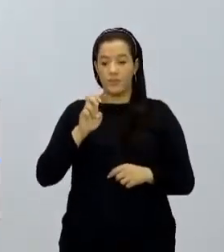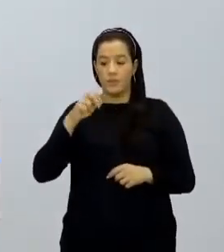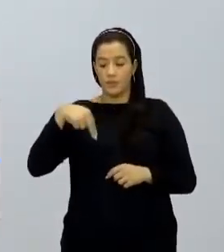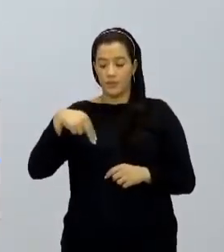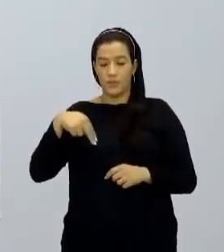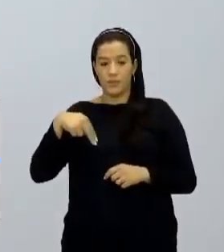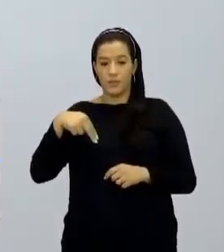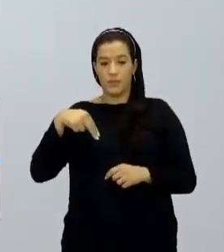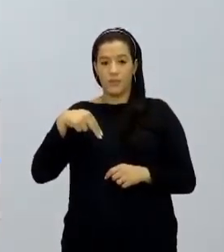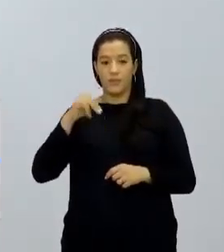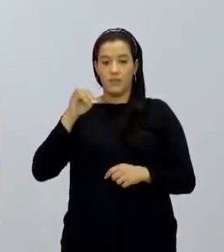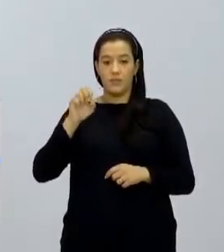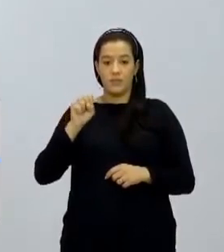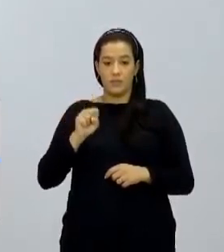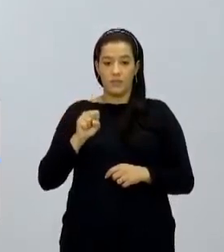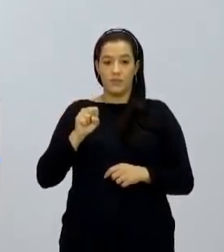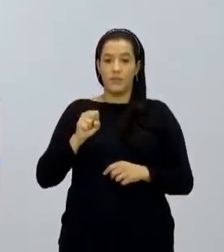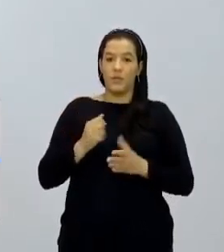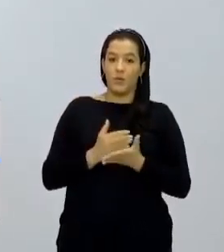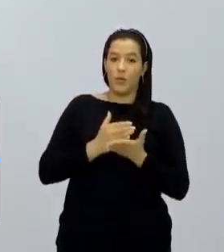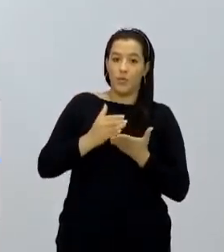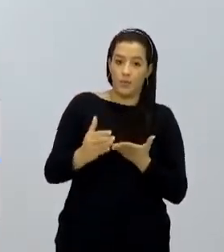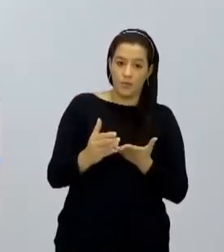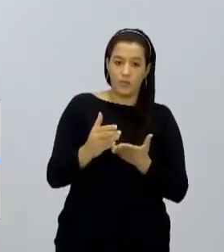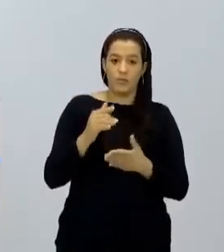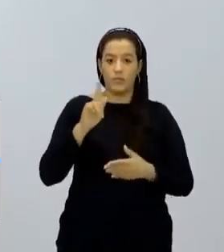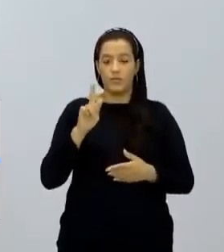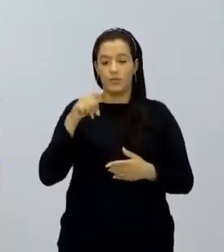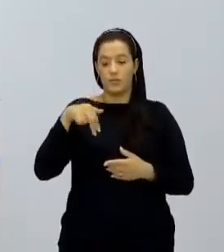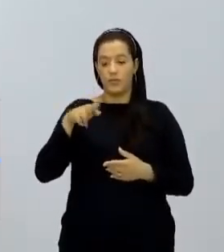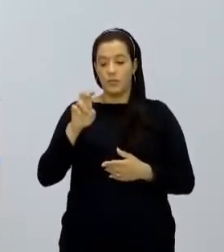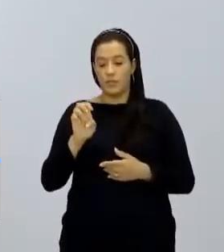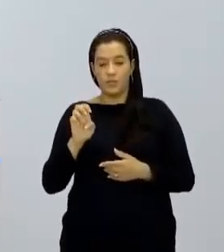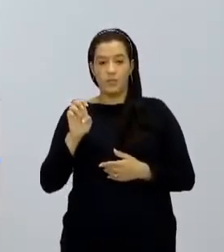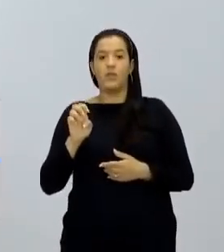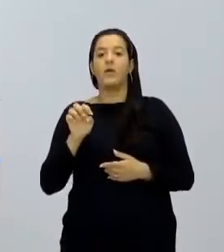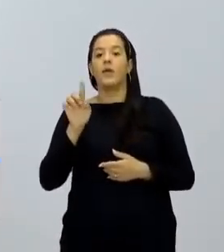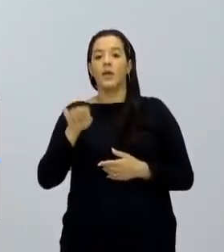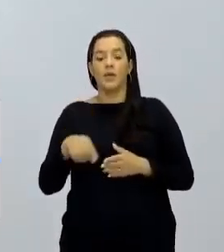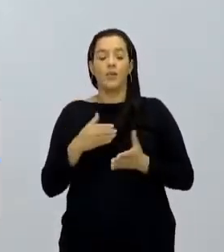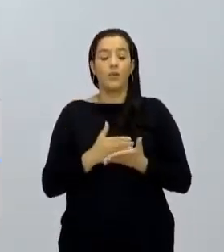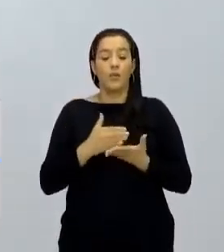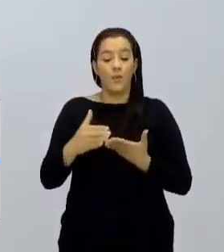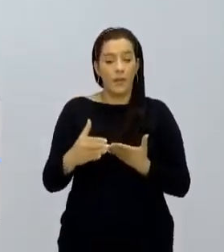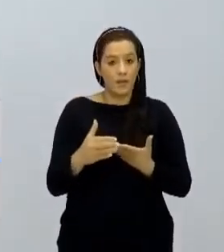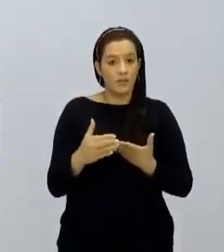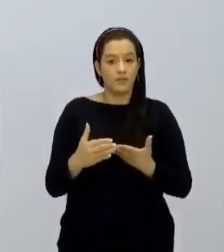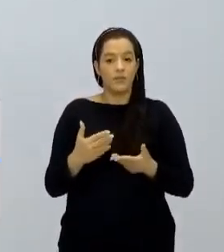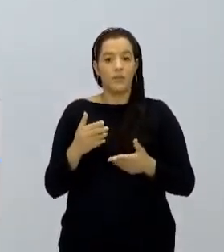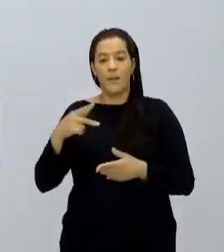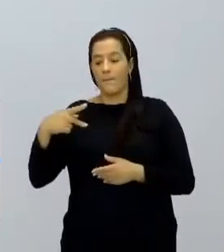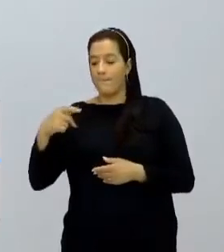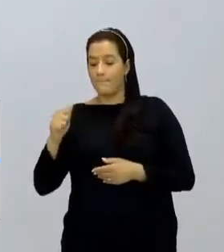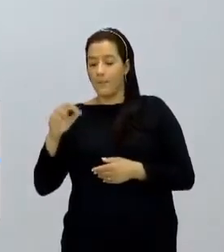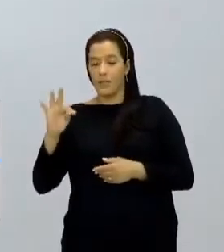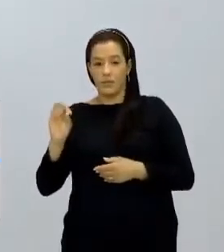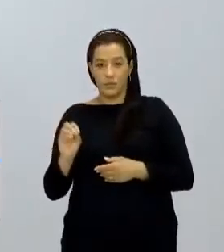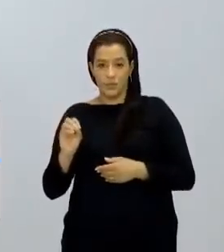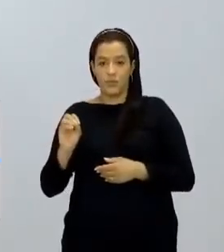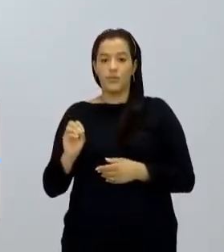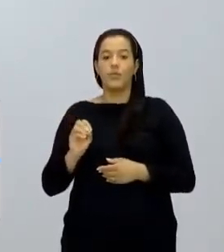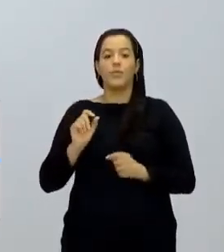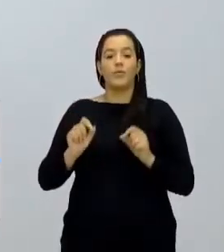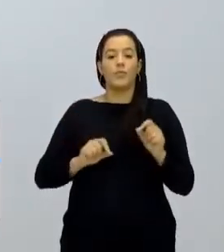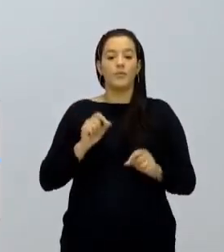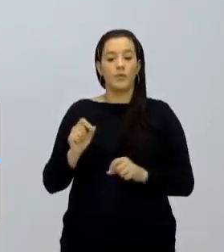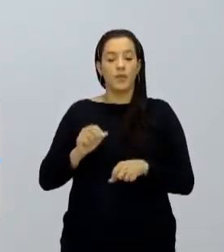é a Gênesis, quer dizer o quê? Origem. Então gênico quer dizer que dá origem a alguma coisa. Tá? E pato, dá origem ao pato? Não, patos